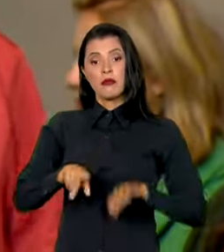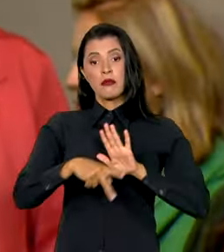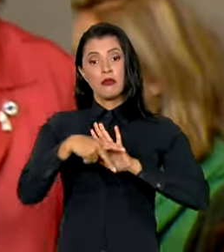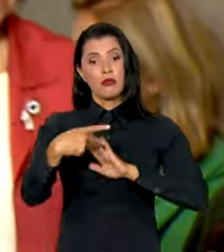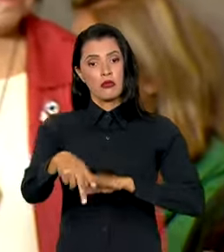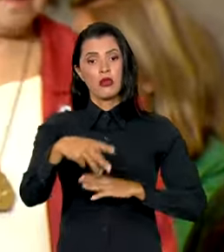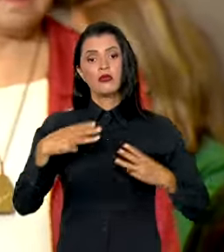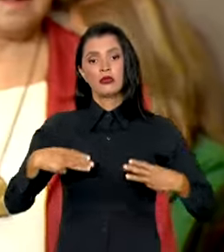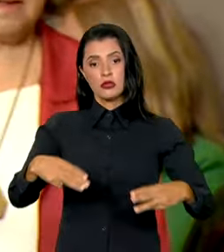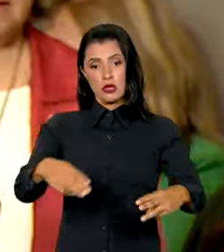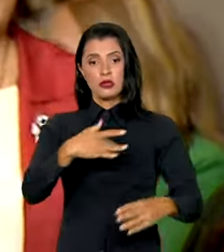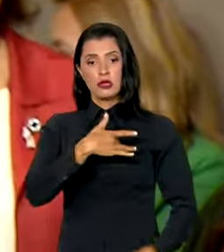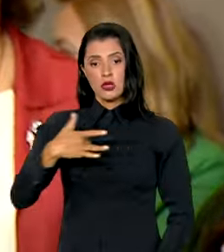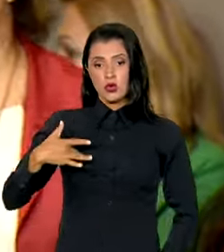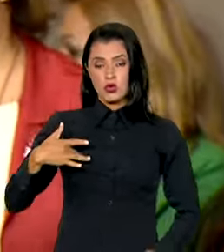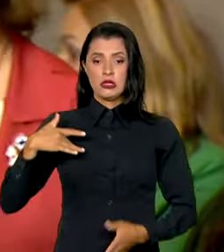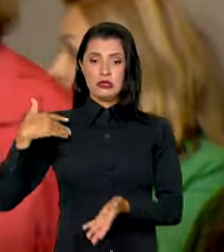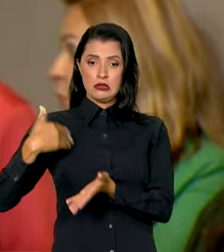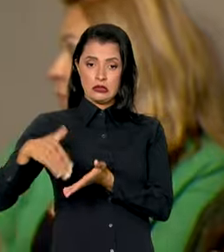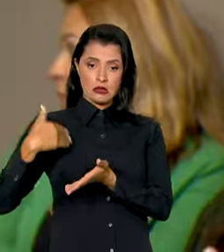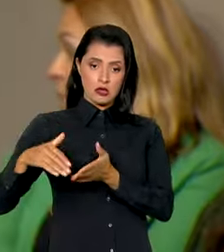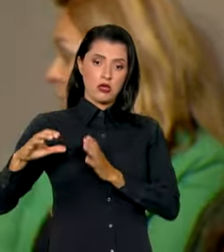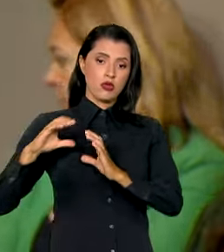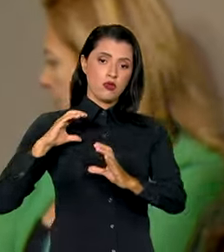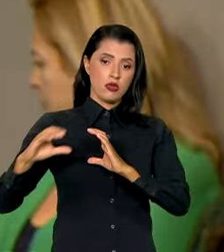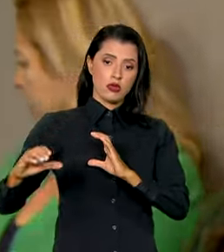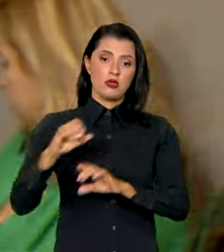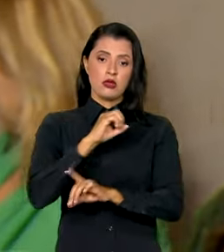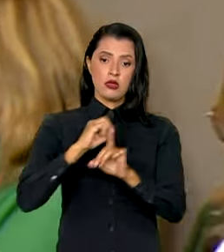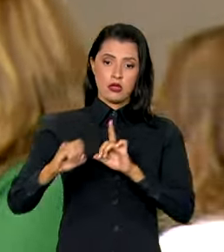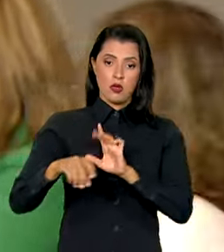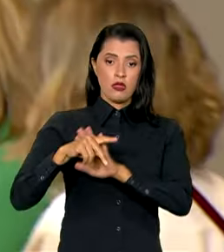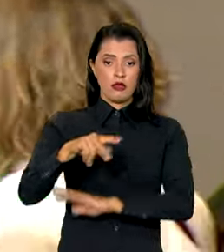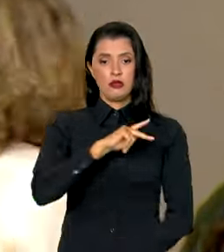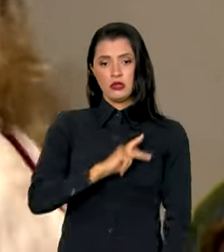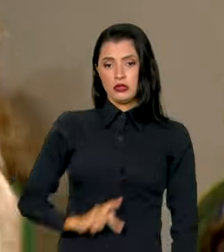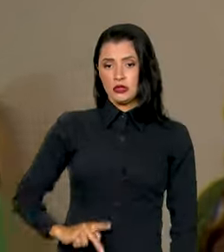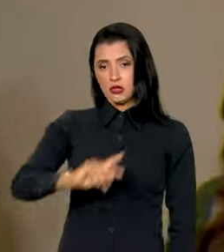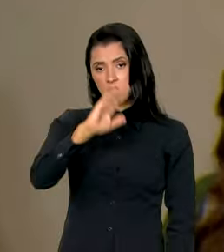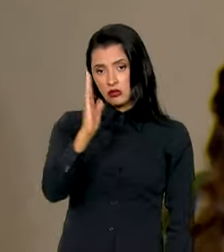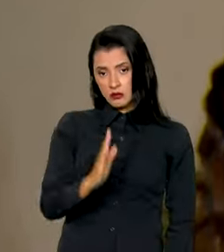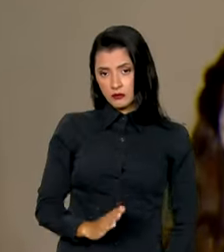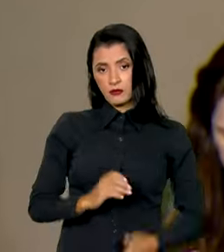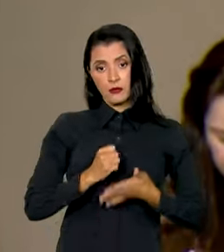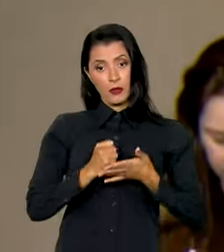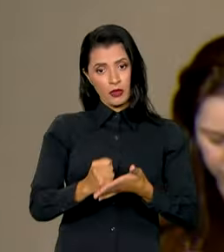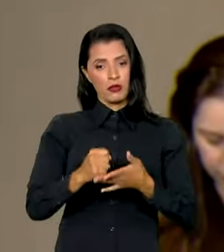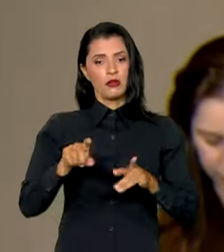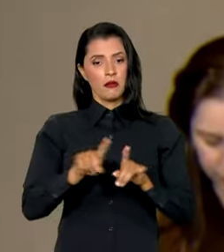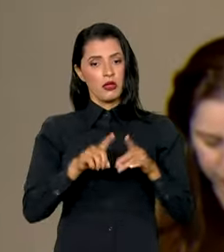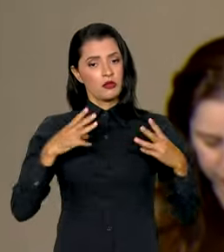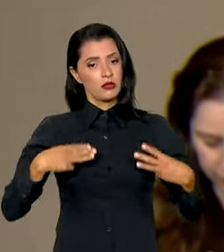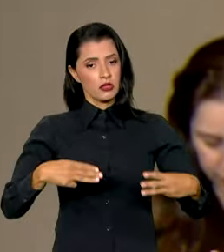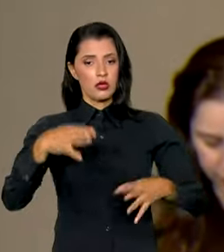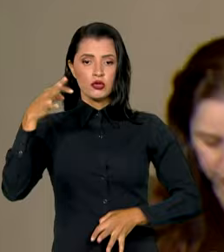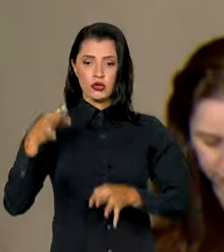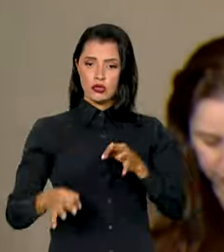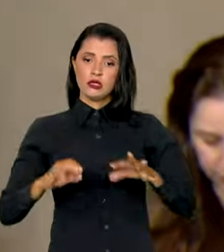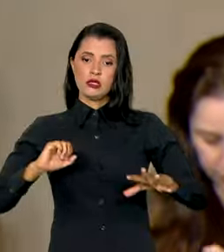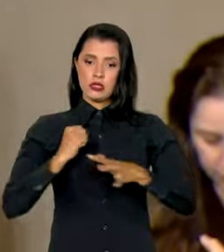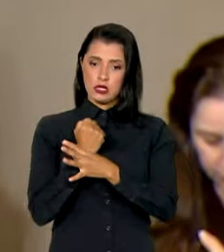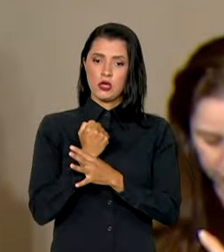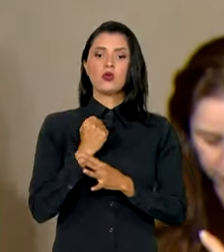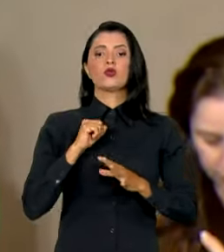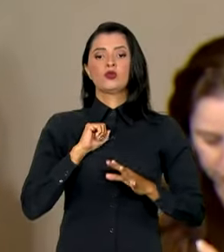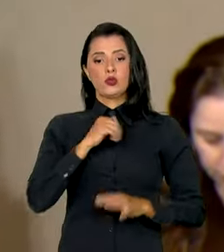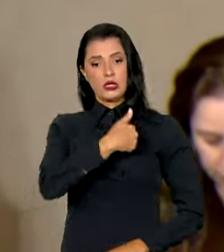e pela Secretaria de Comunicação Social da Presidência da República, com a parceria dos Ministérios da Justiça e Segurança